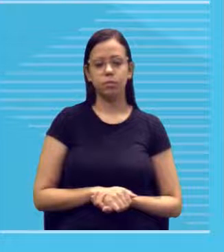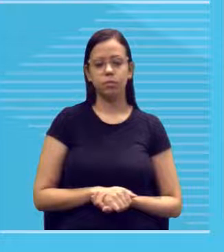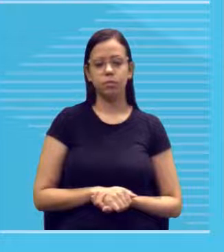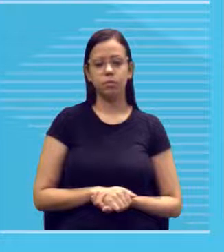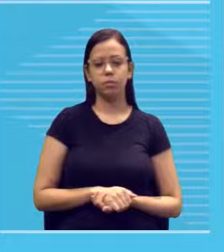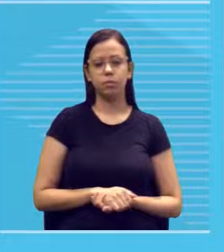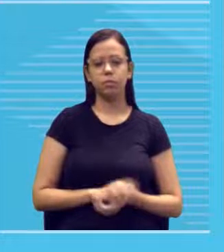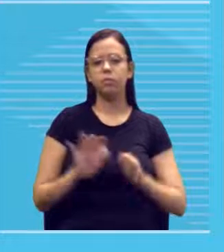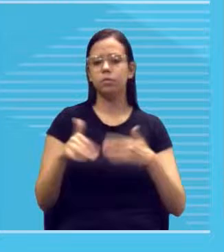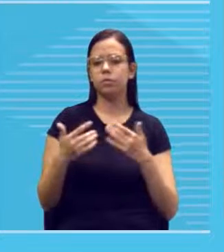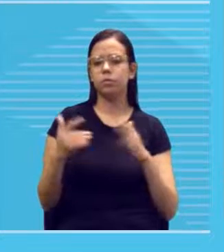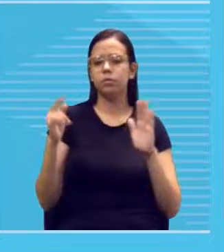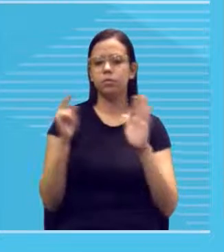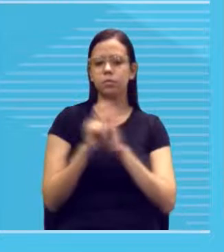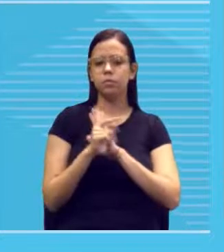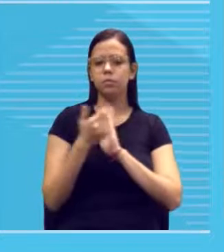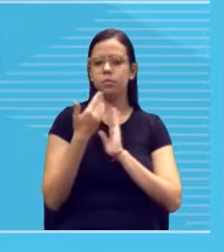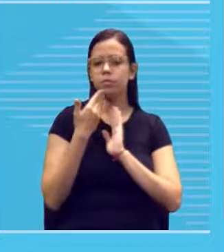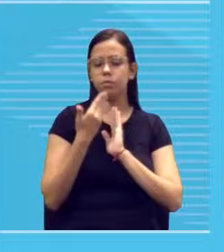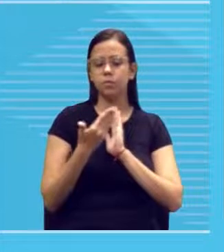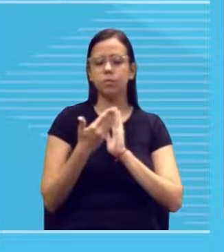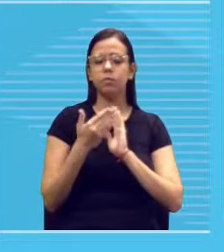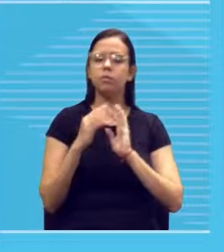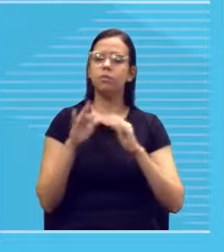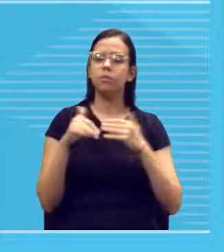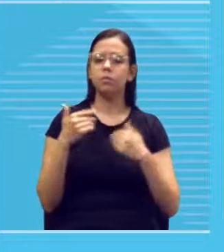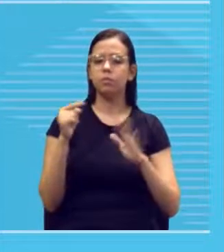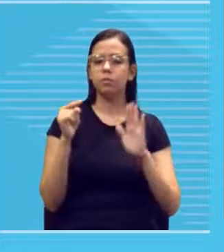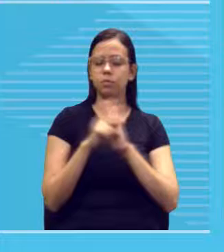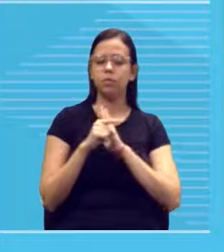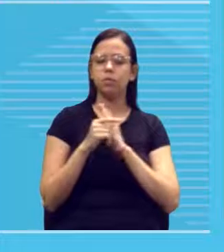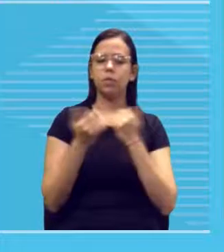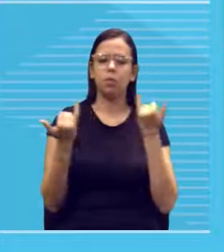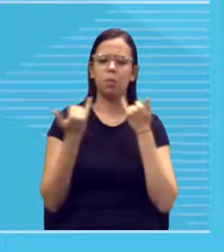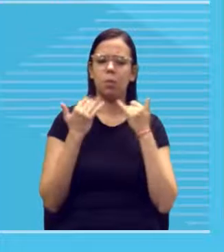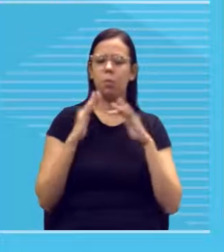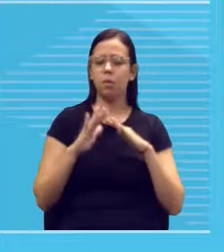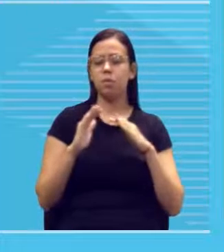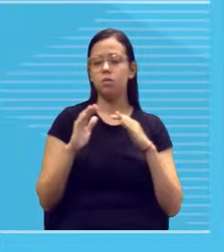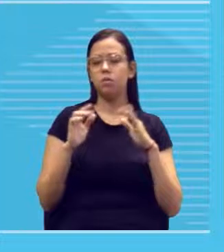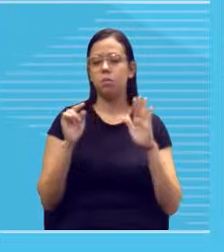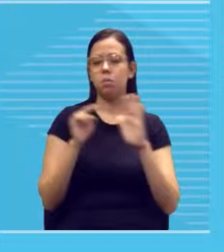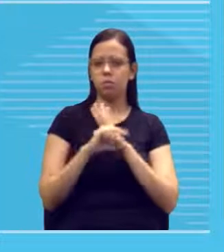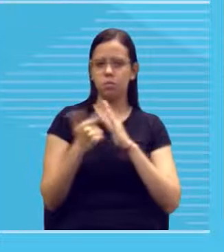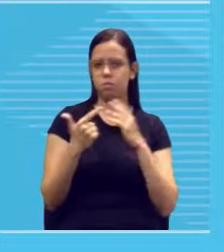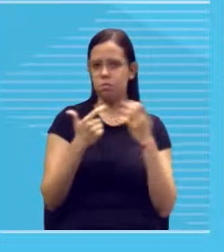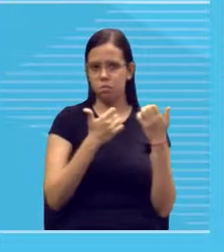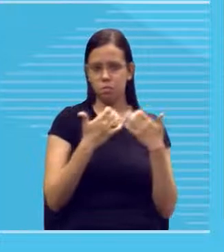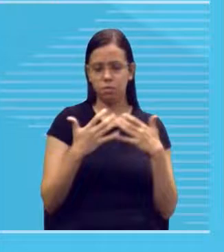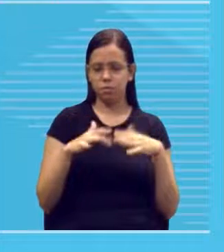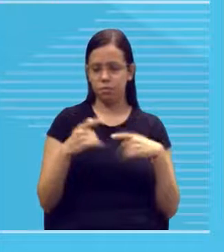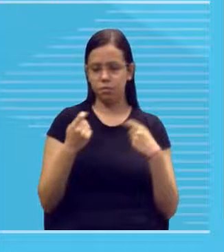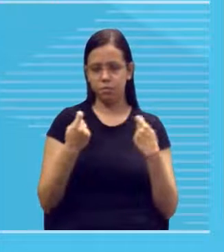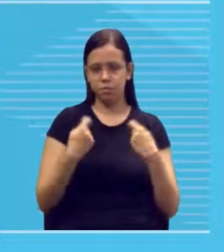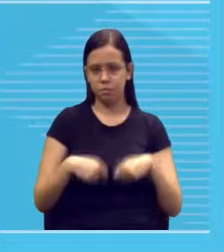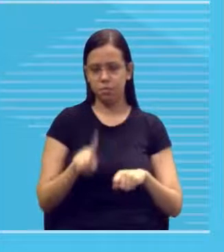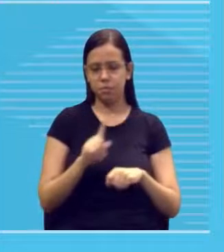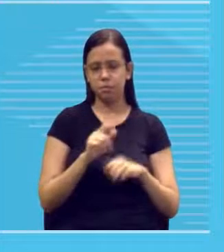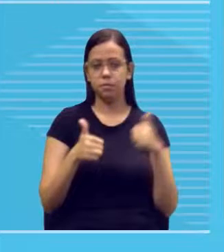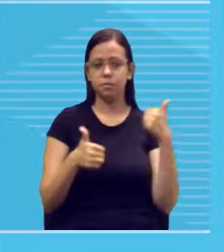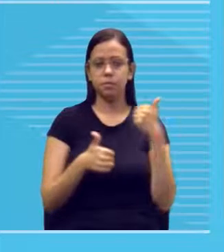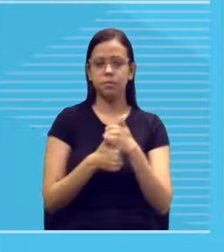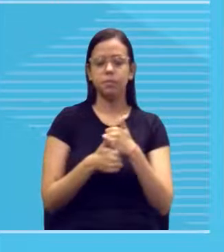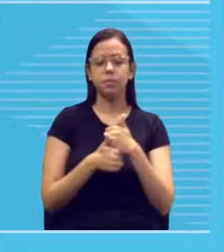a questão citar A questão não citou não tem necessidade de você